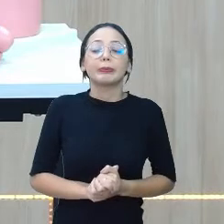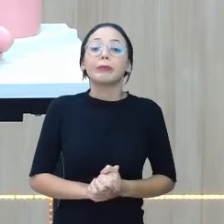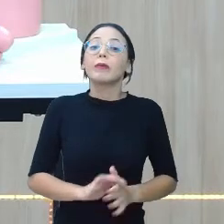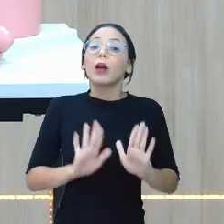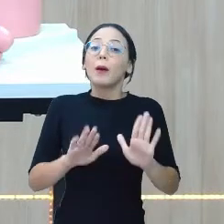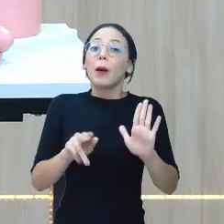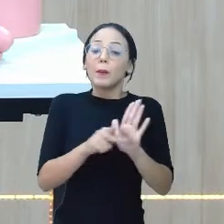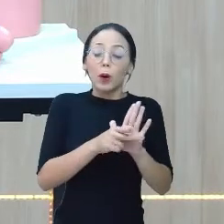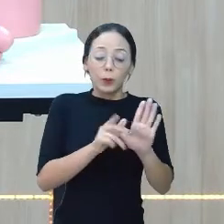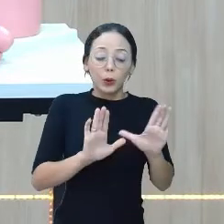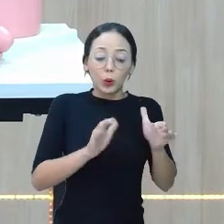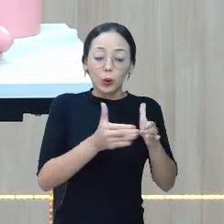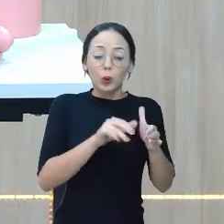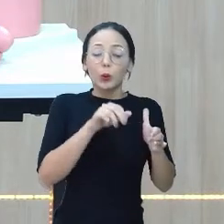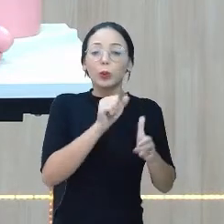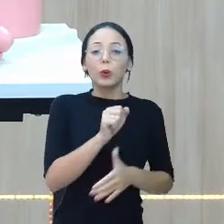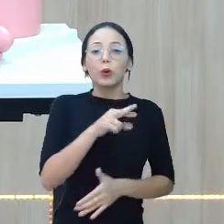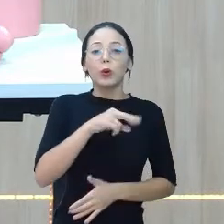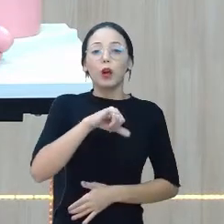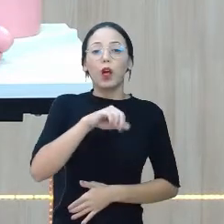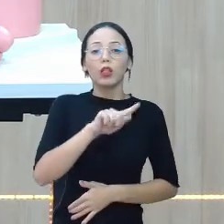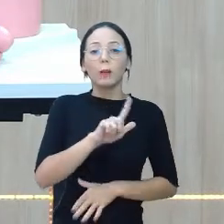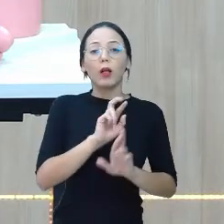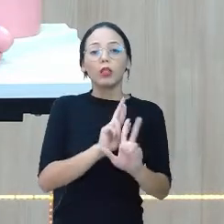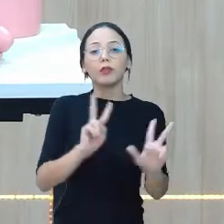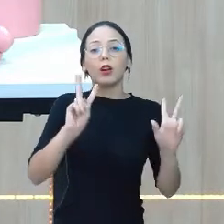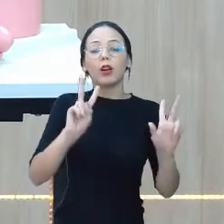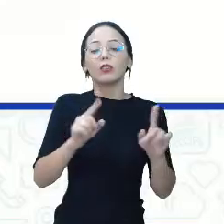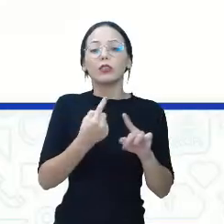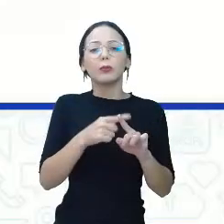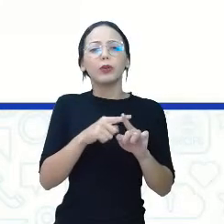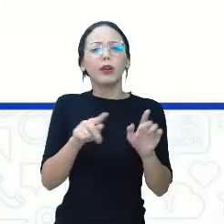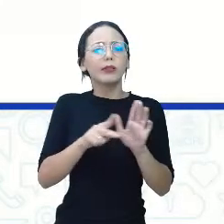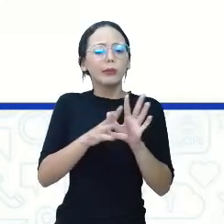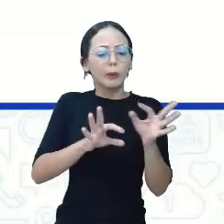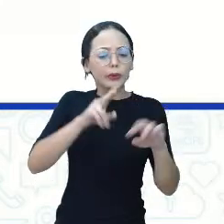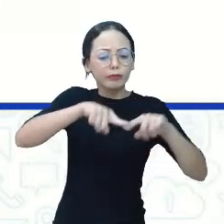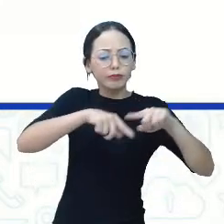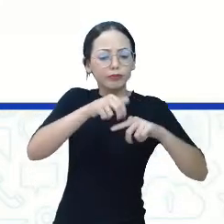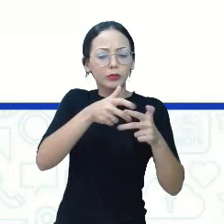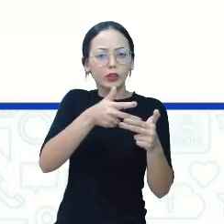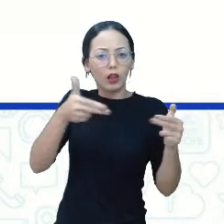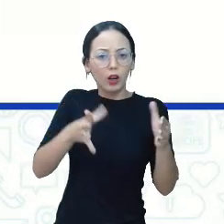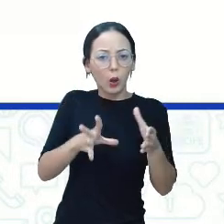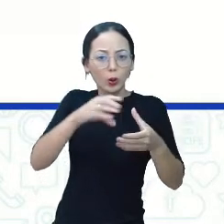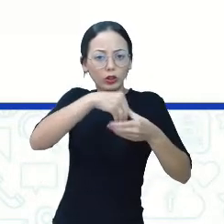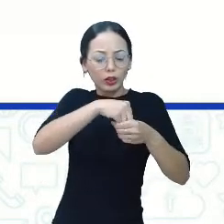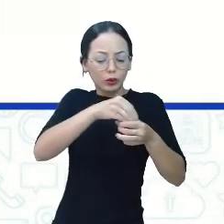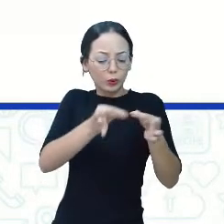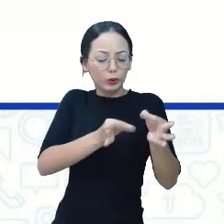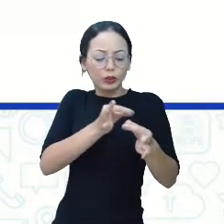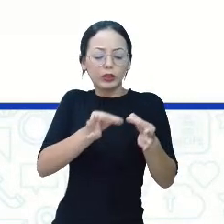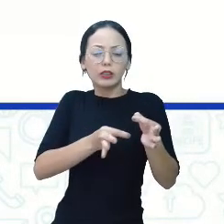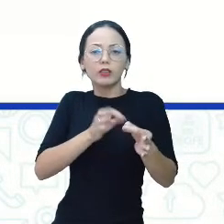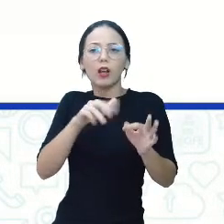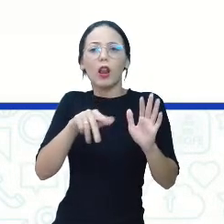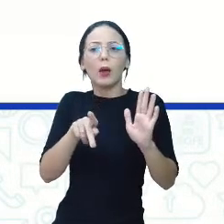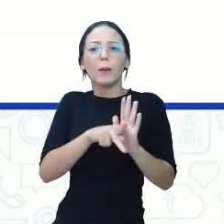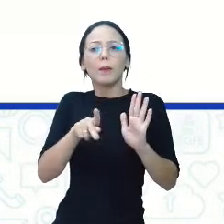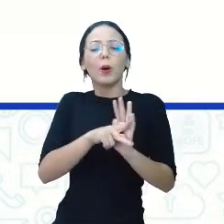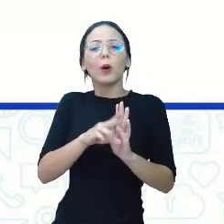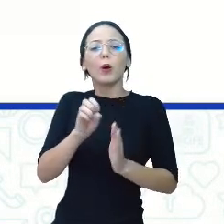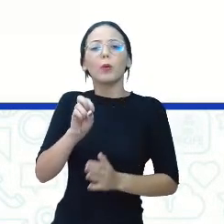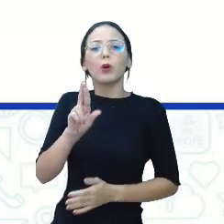célula animal, a gente já vai ver uma diferença. Por quê? A substância intercelular, ou meio intercelular, é uma matriz